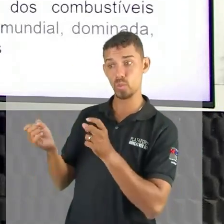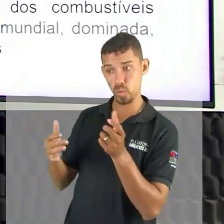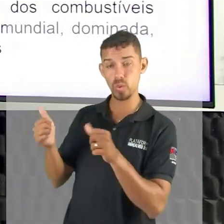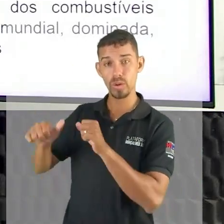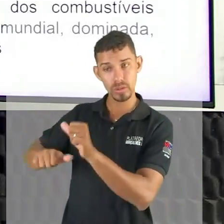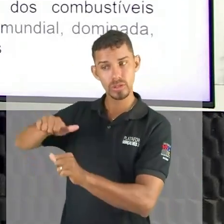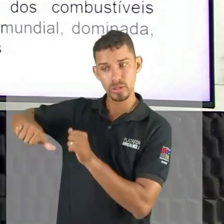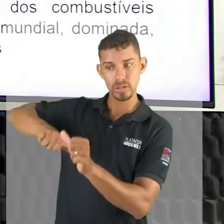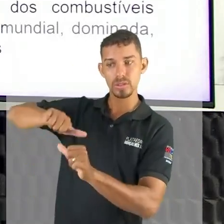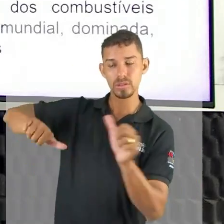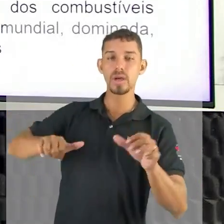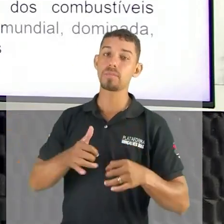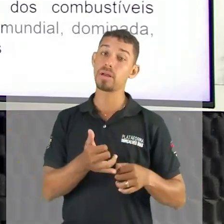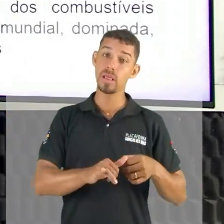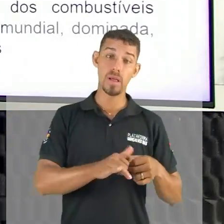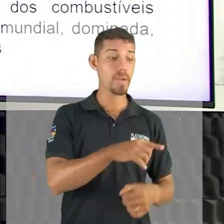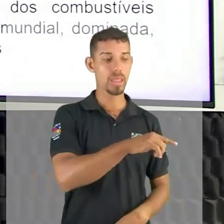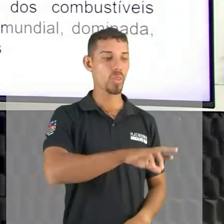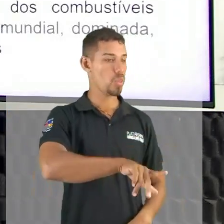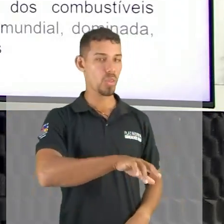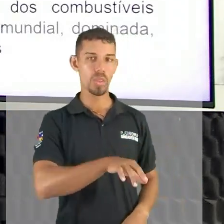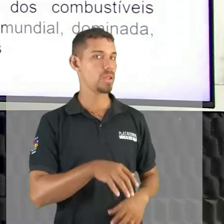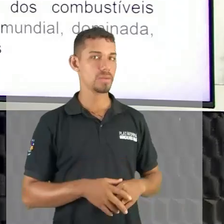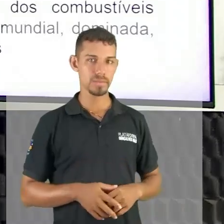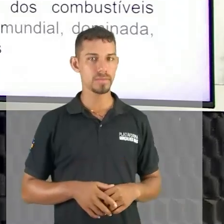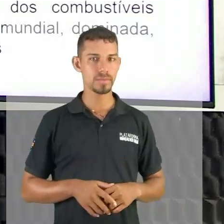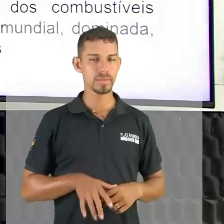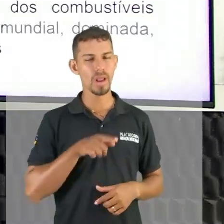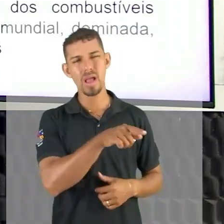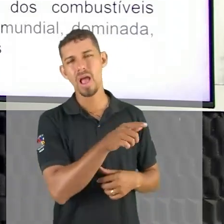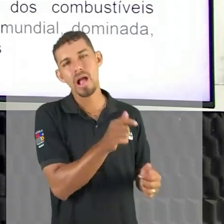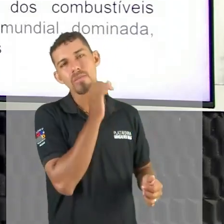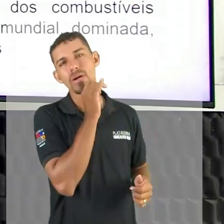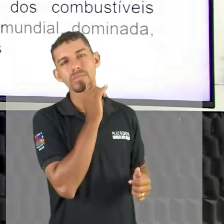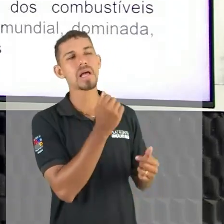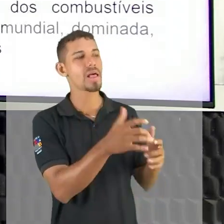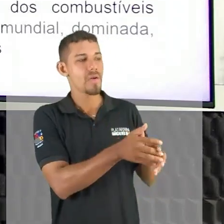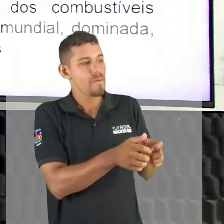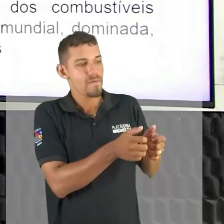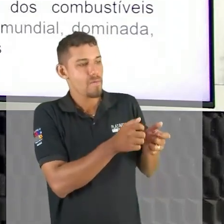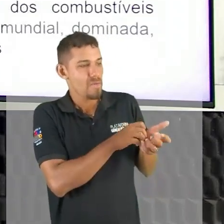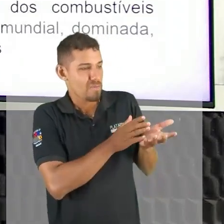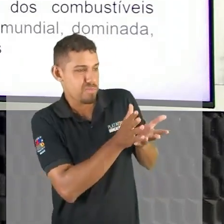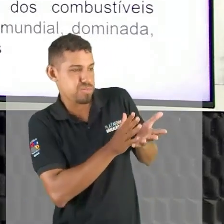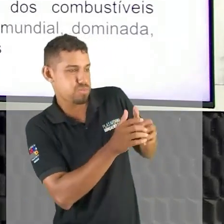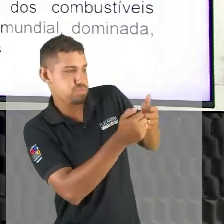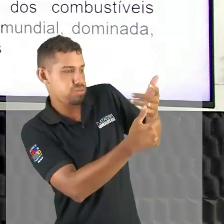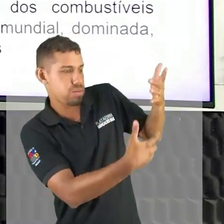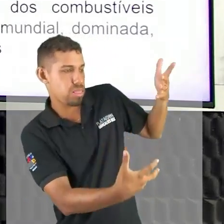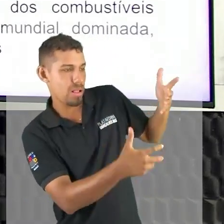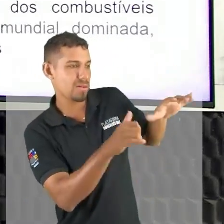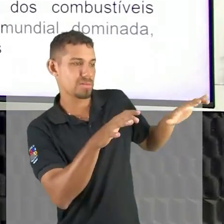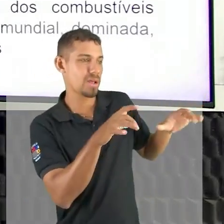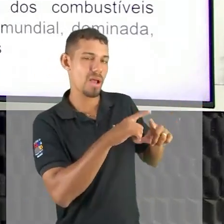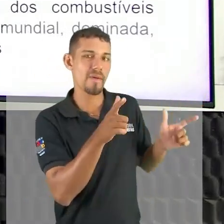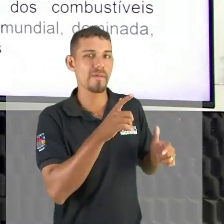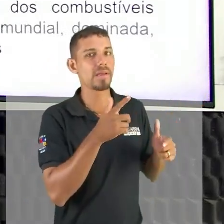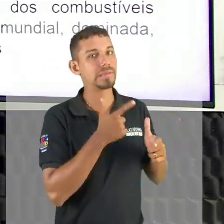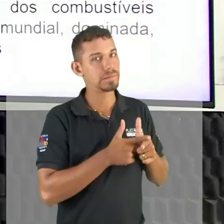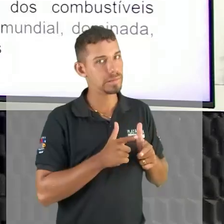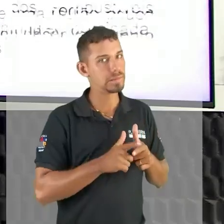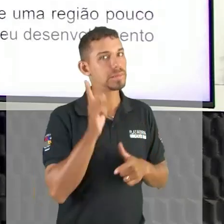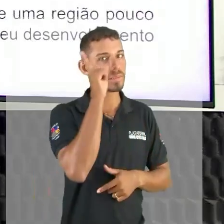não renováveis, como o petróleo, ainda se constituem como uma cadeia muito vasta, muito rica e extremamente